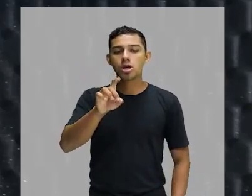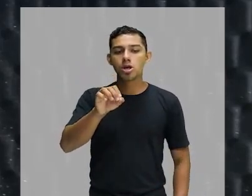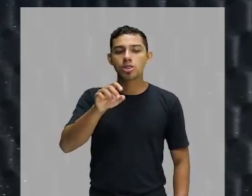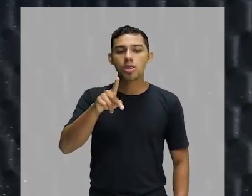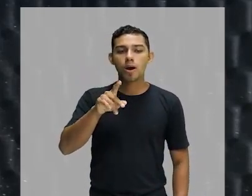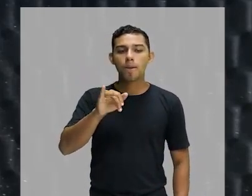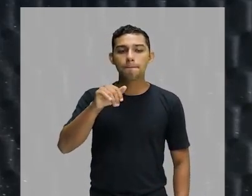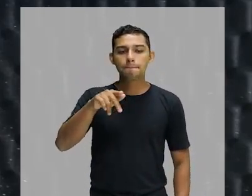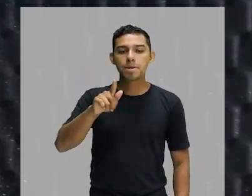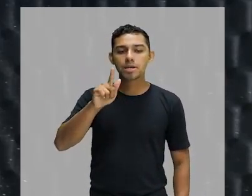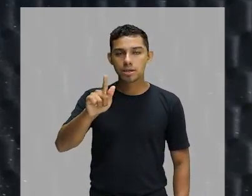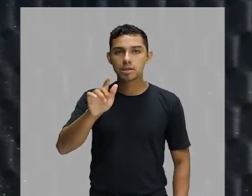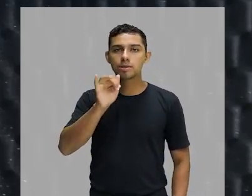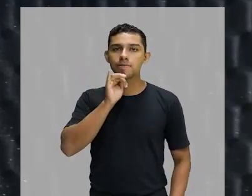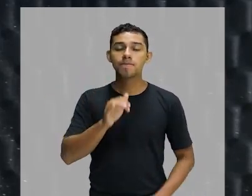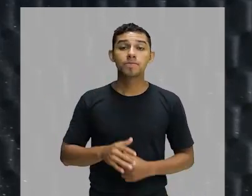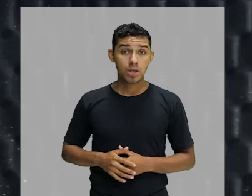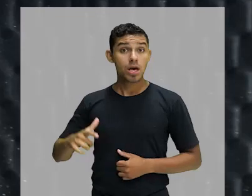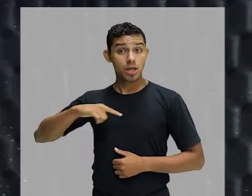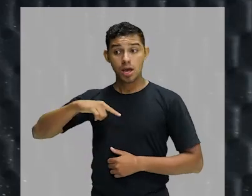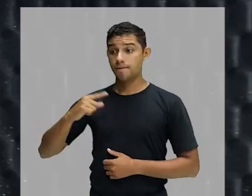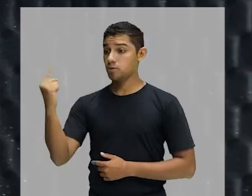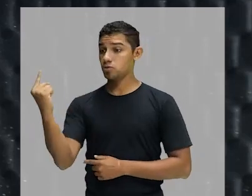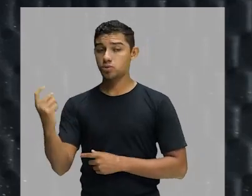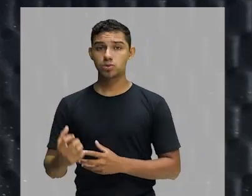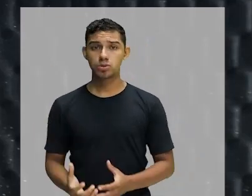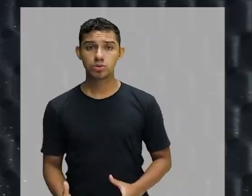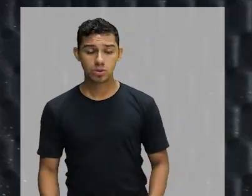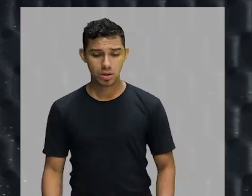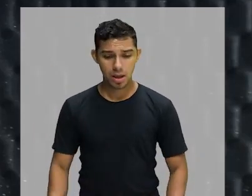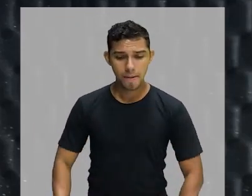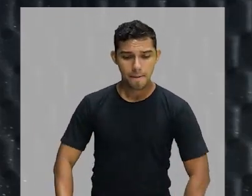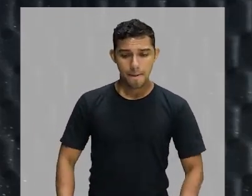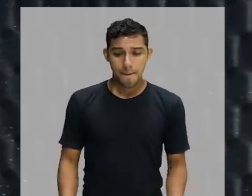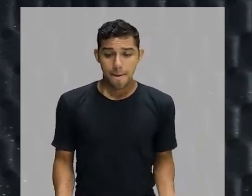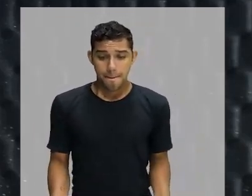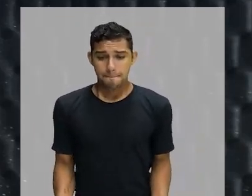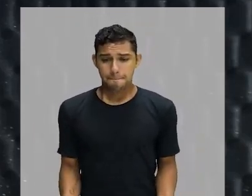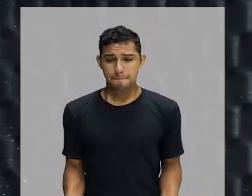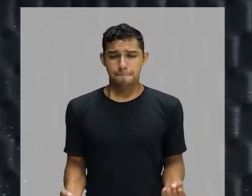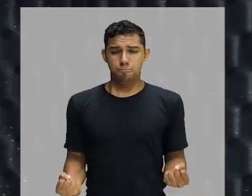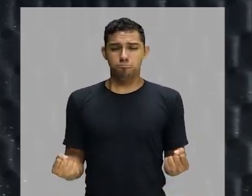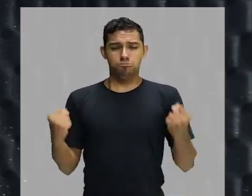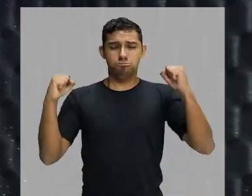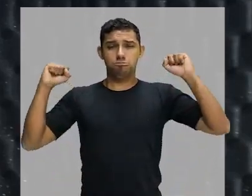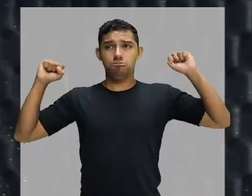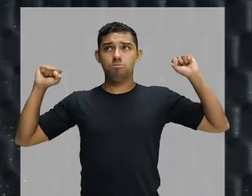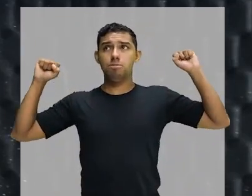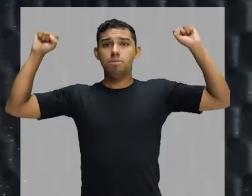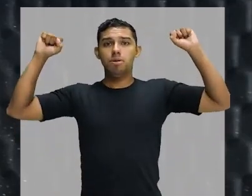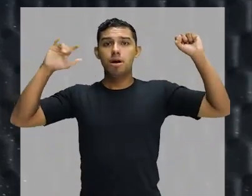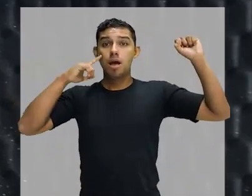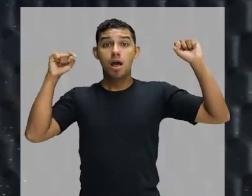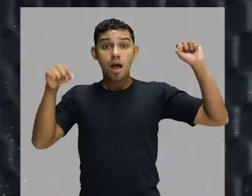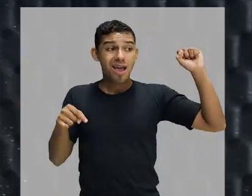Olimpíada aí, teve um atleta do levantamento de peso, foi flagrado antes de viajar para a Olimpíada